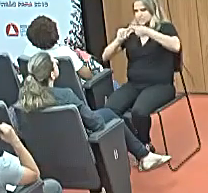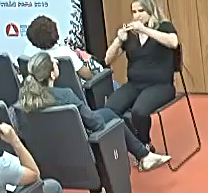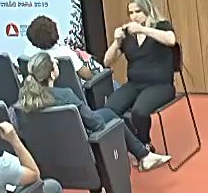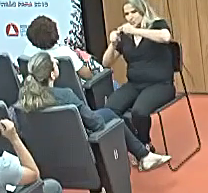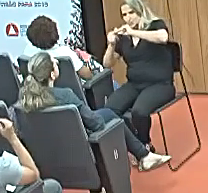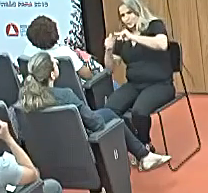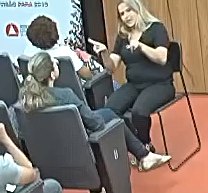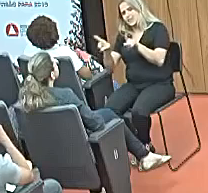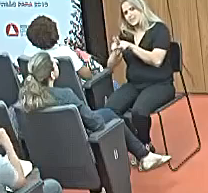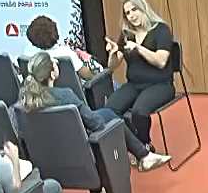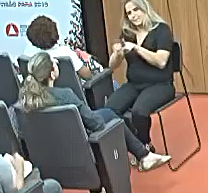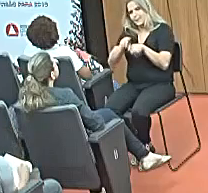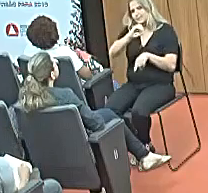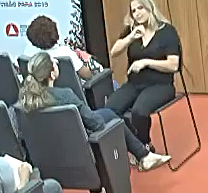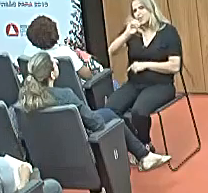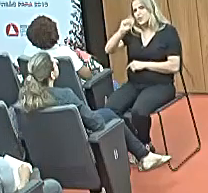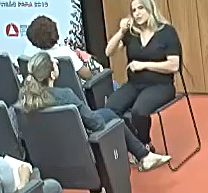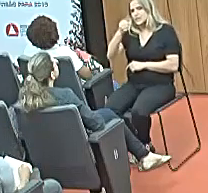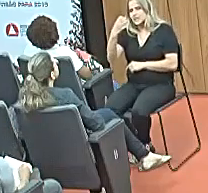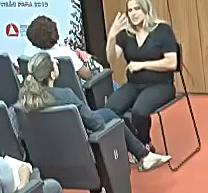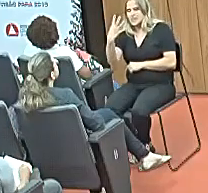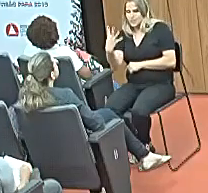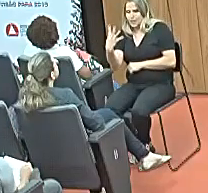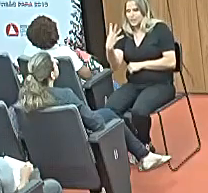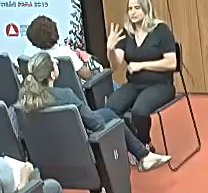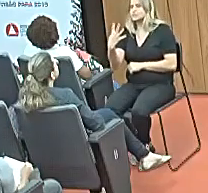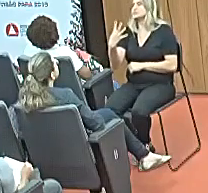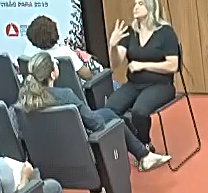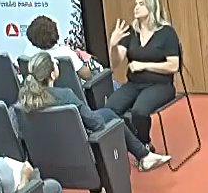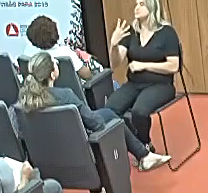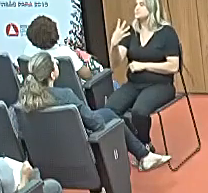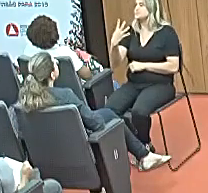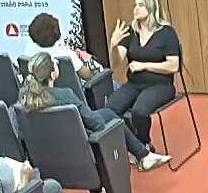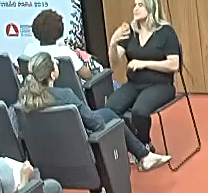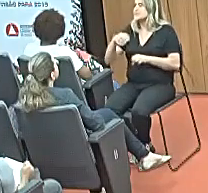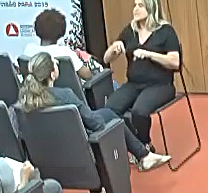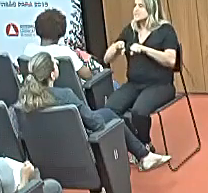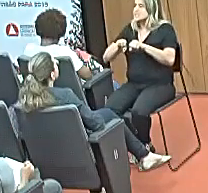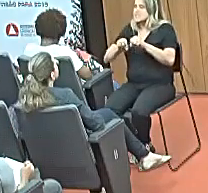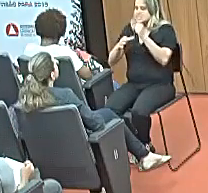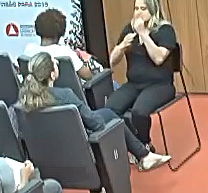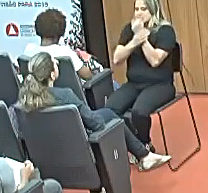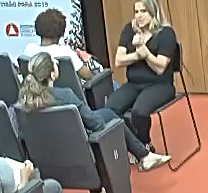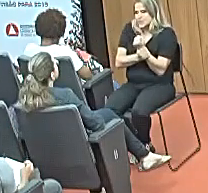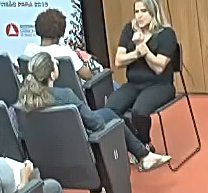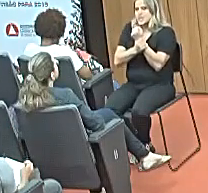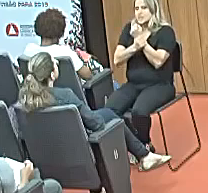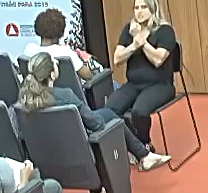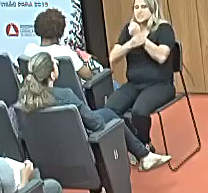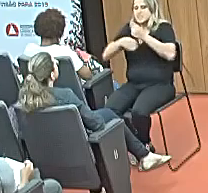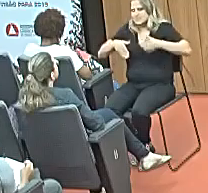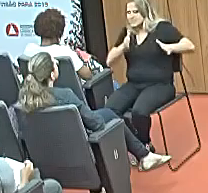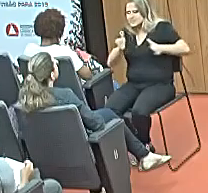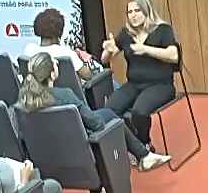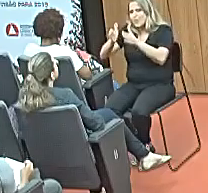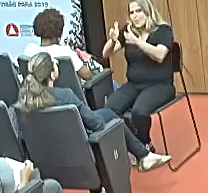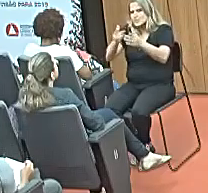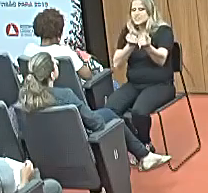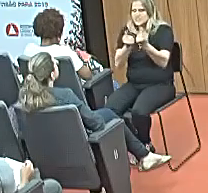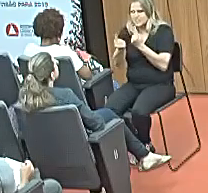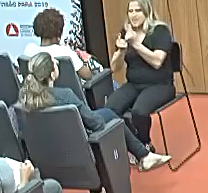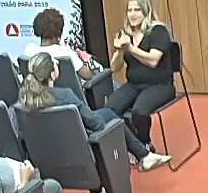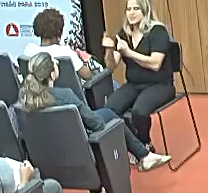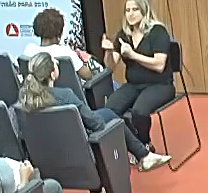84 operação e segurança dos corredores de transporte 146